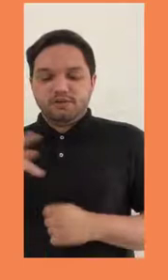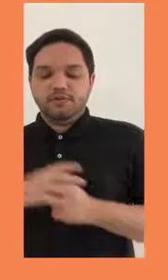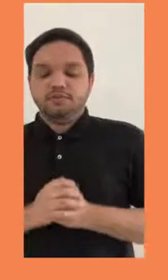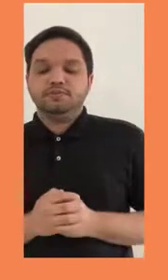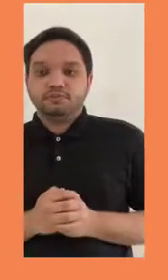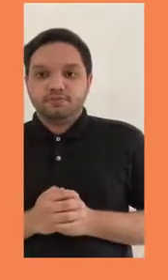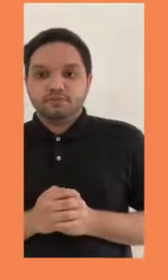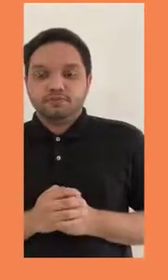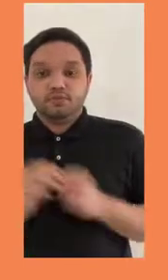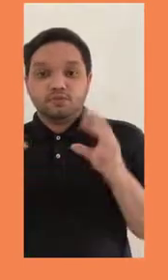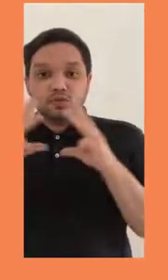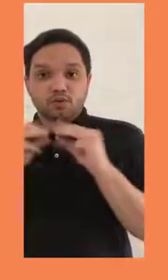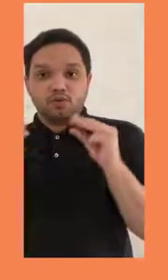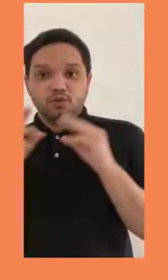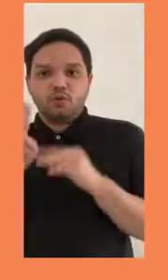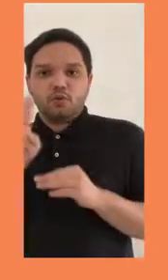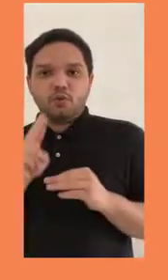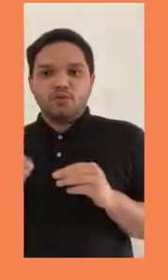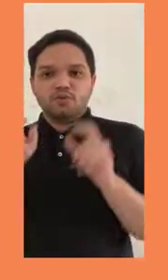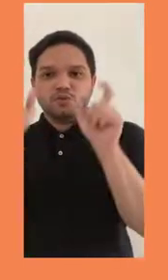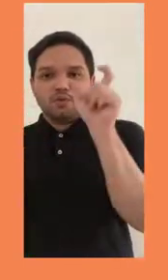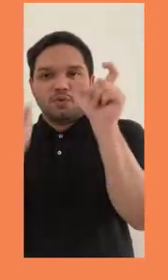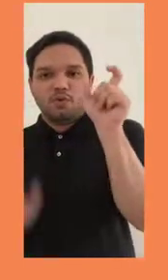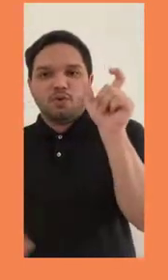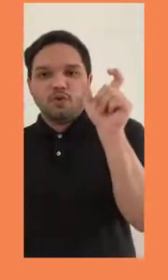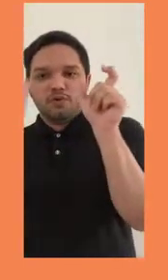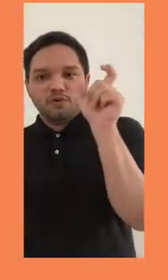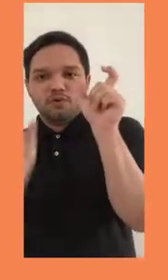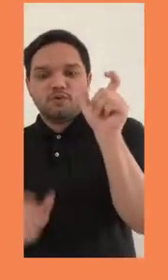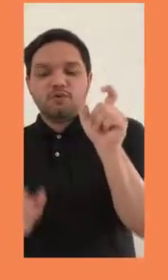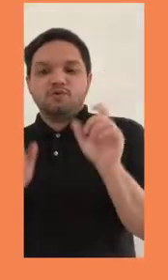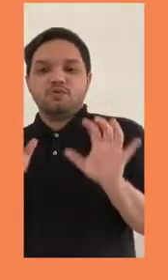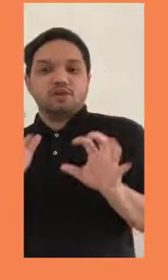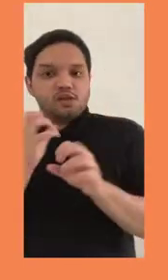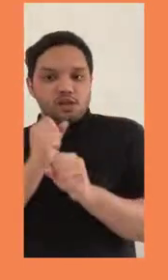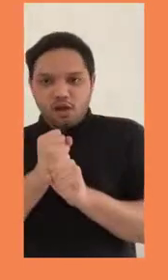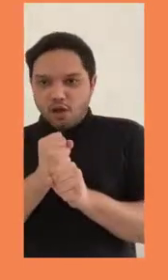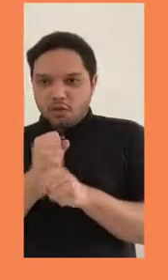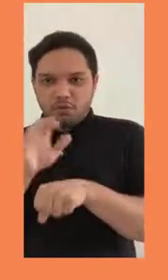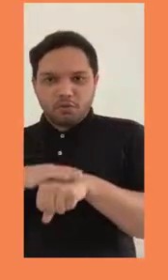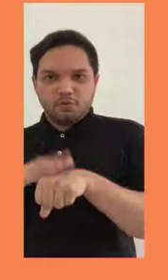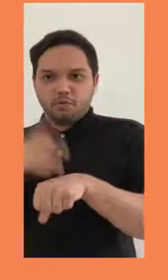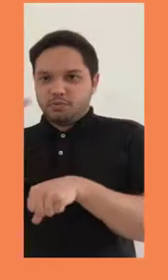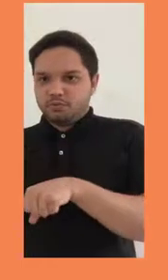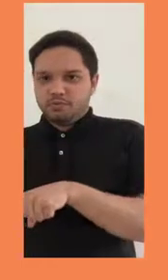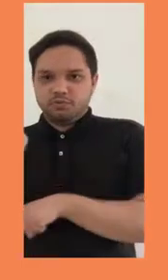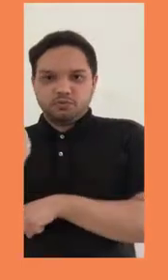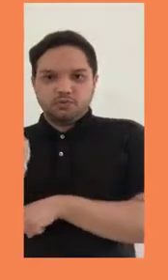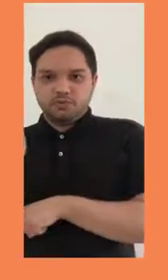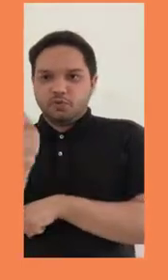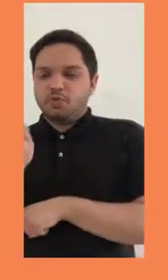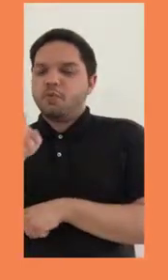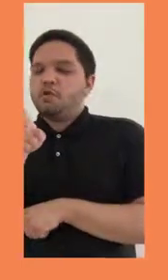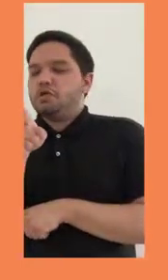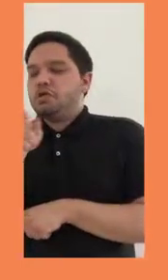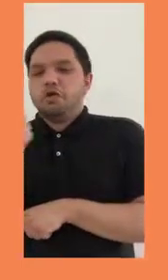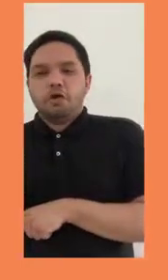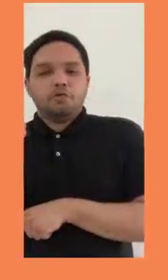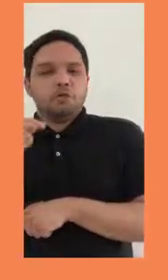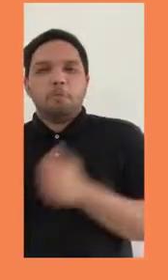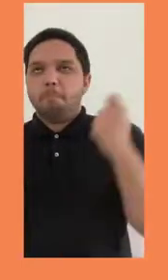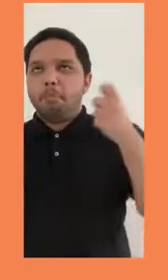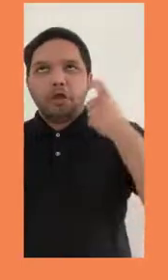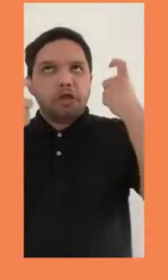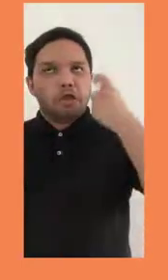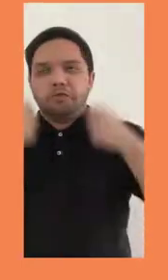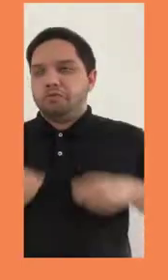ele completar alguns pontos é que ele chama de XP é e o muda usa um